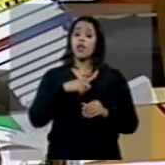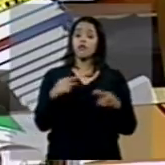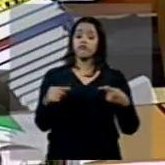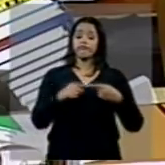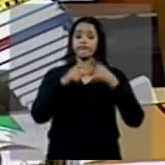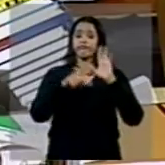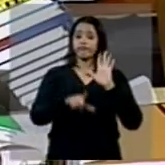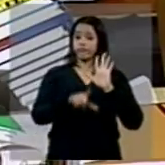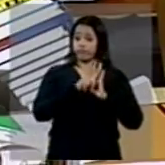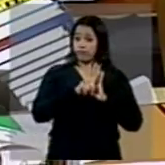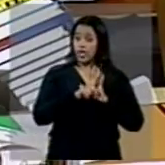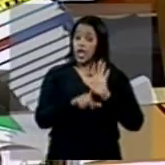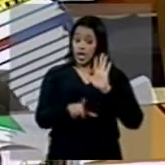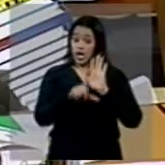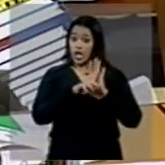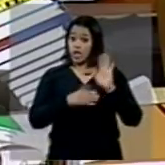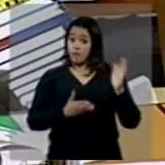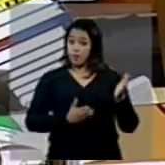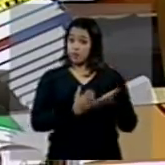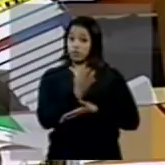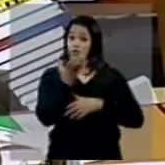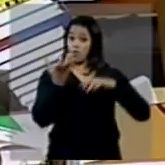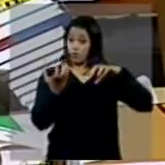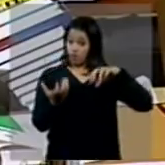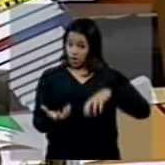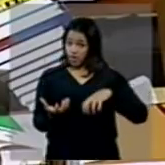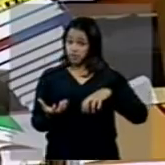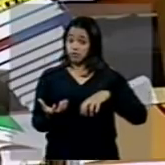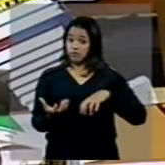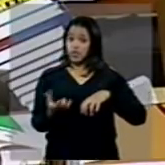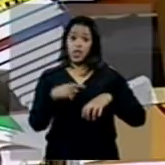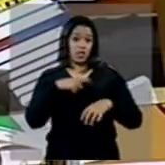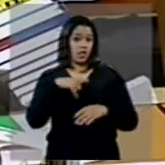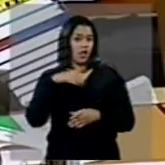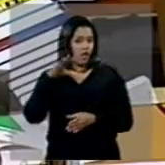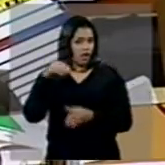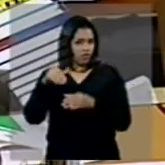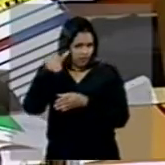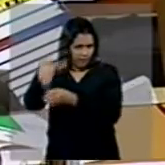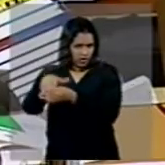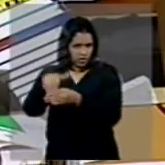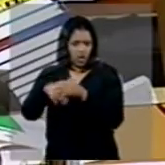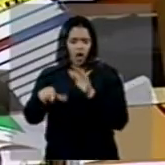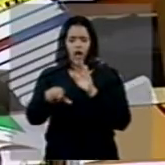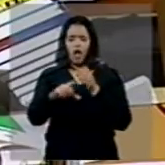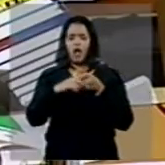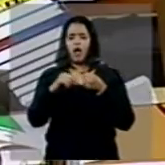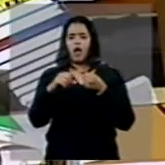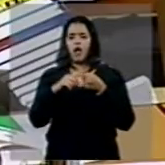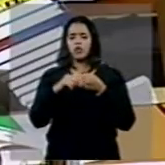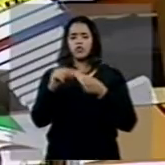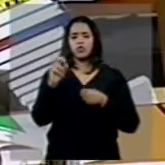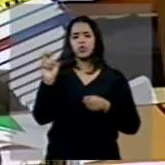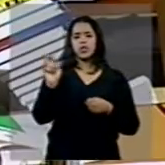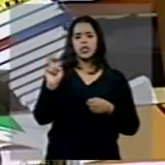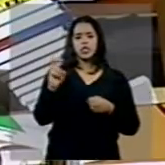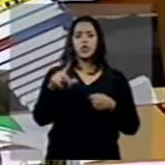lei aprovada pelo Congresso Nacional, a Lei das Eleições, no artigo 5º, parágrafo